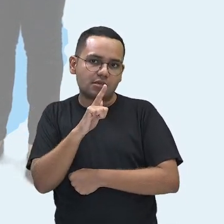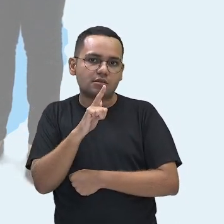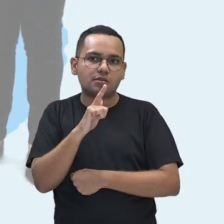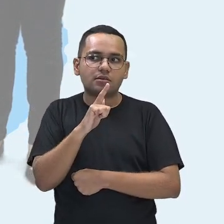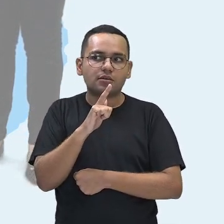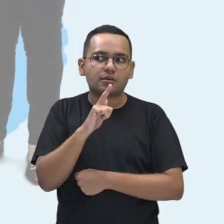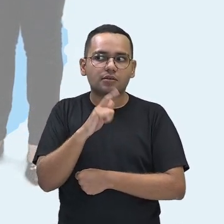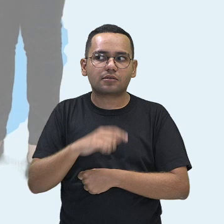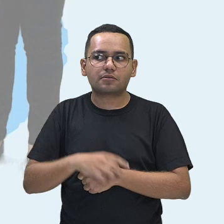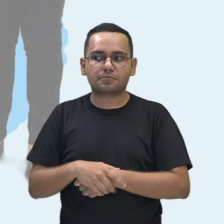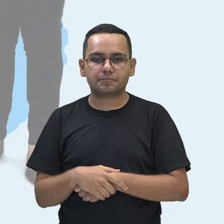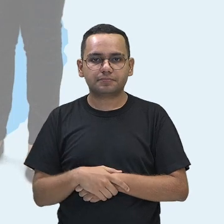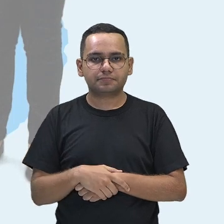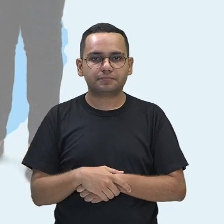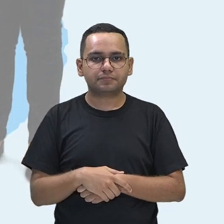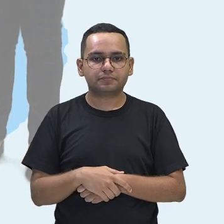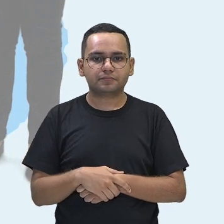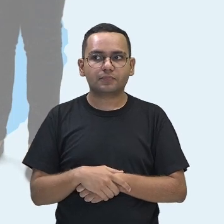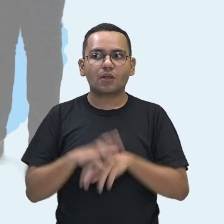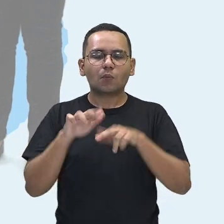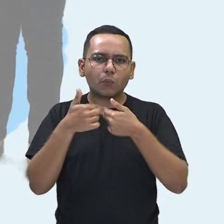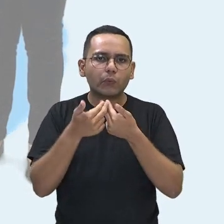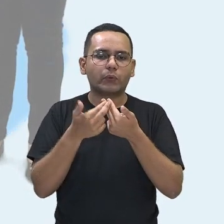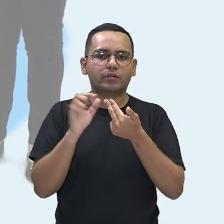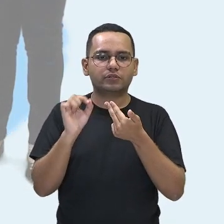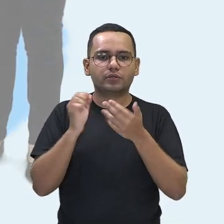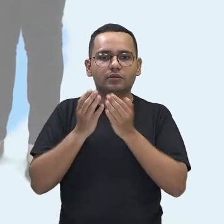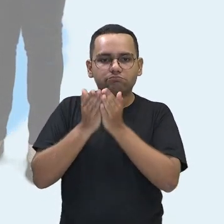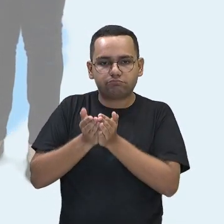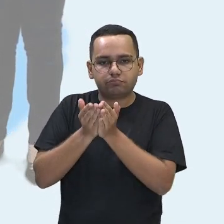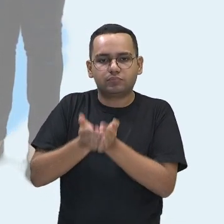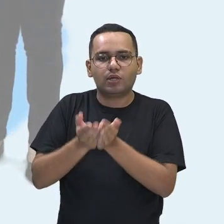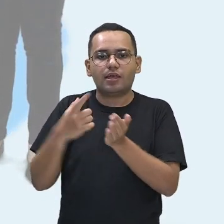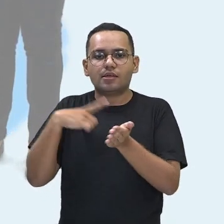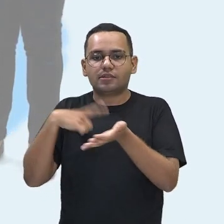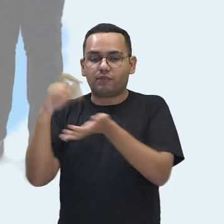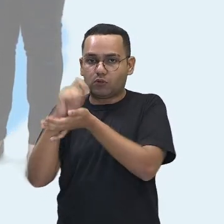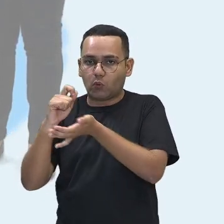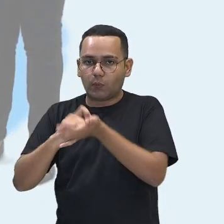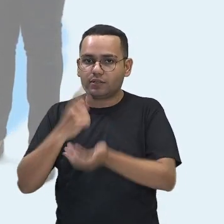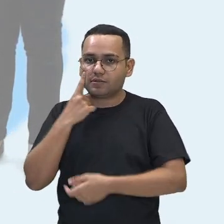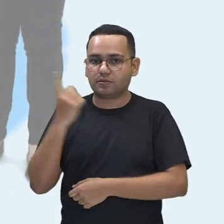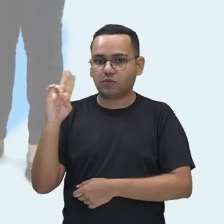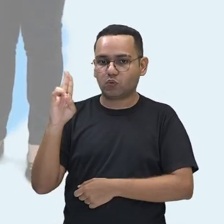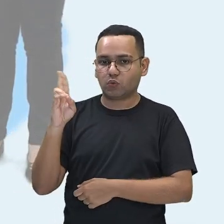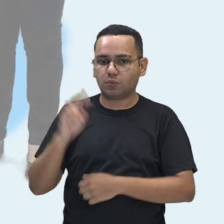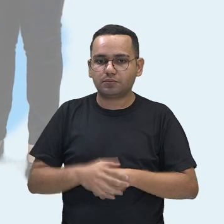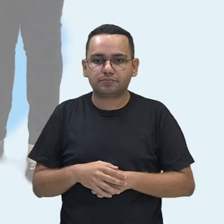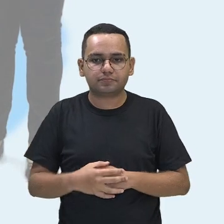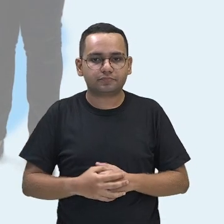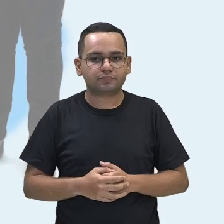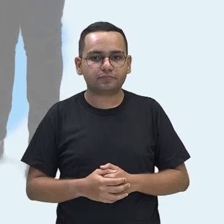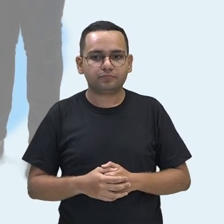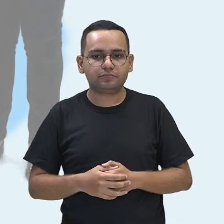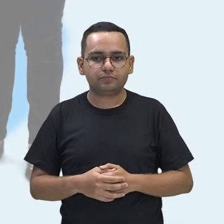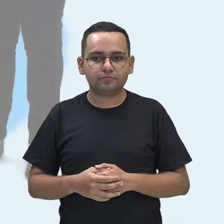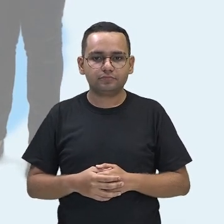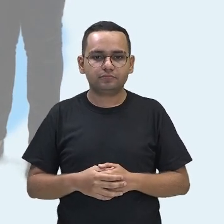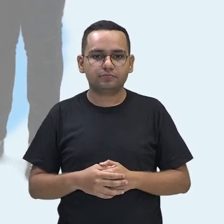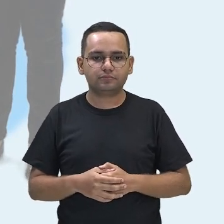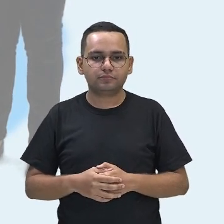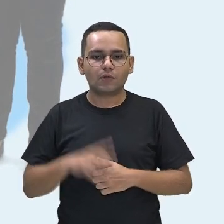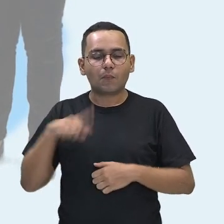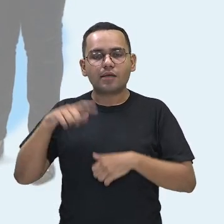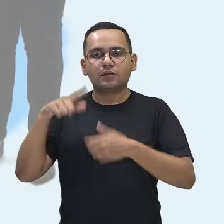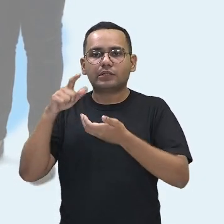partida. Essa expedição foi descrita no livro Novo Descobrimento do Grande Rio das Amazonas, editado em Madrid,